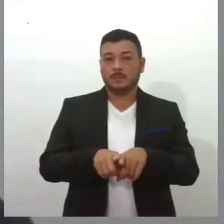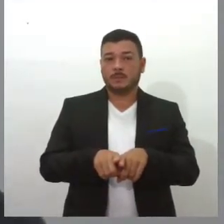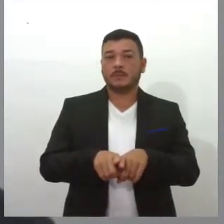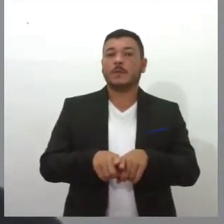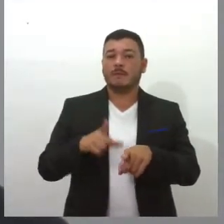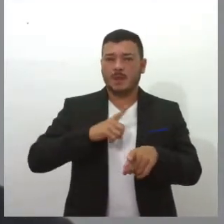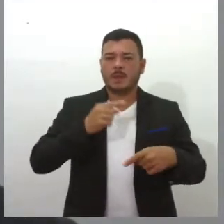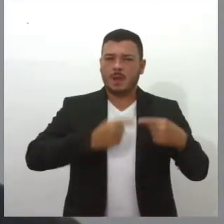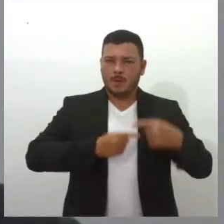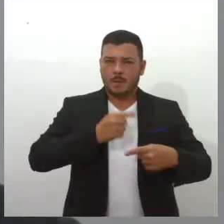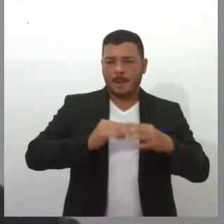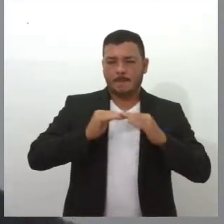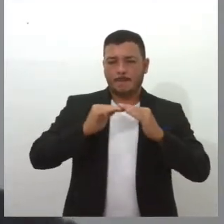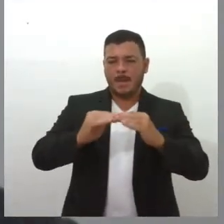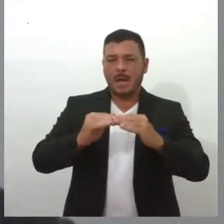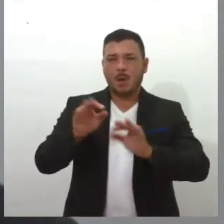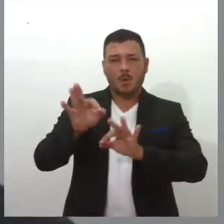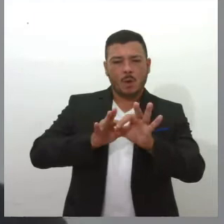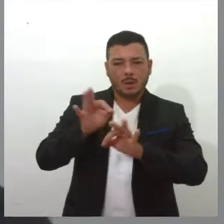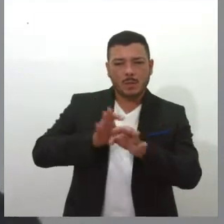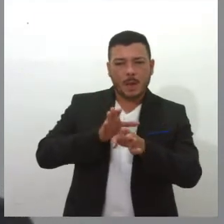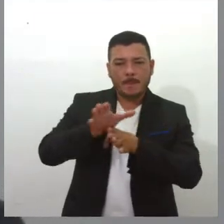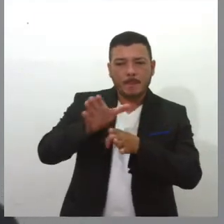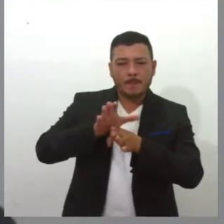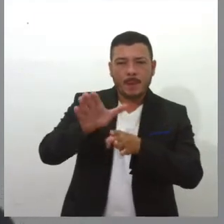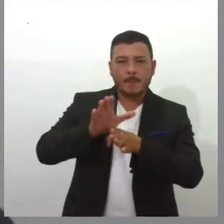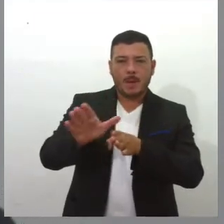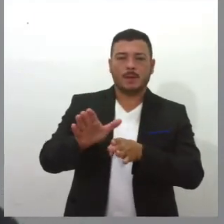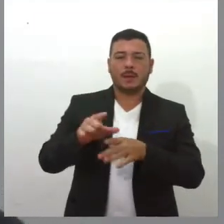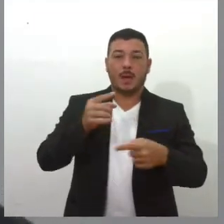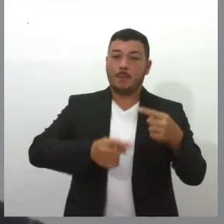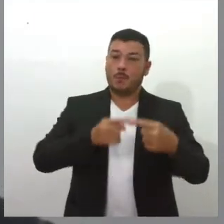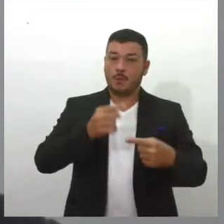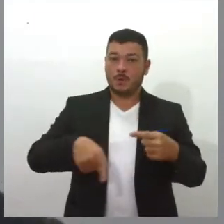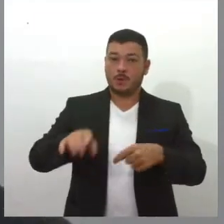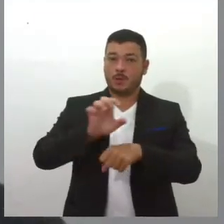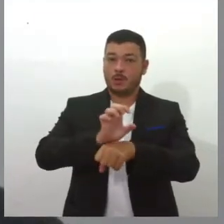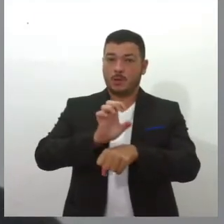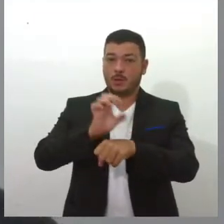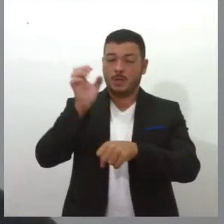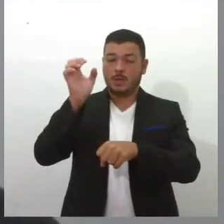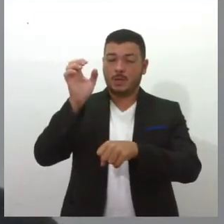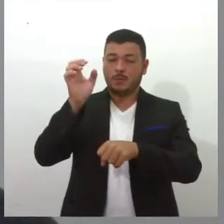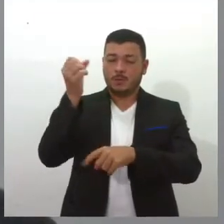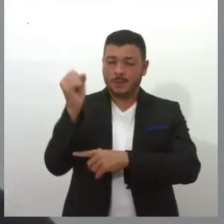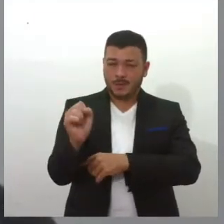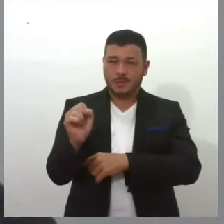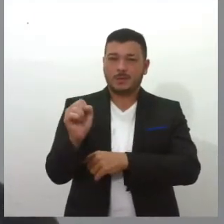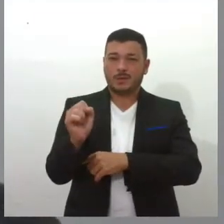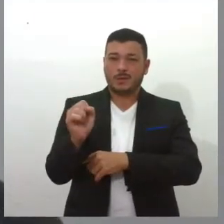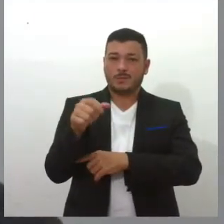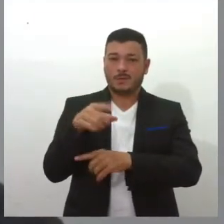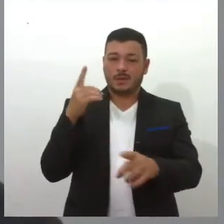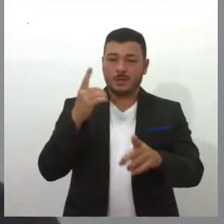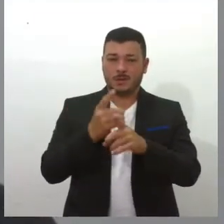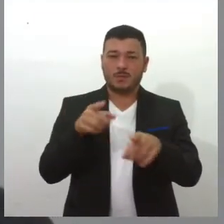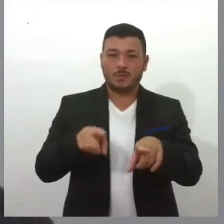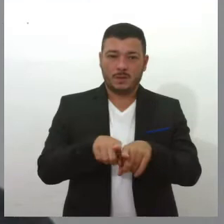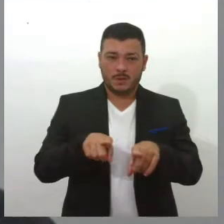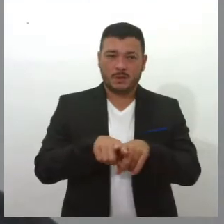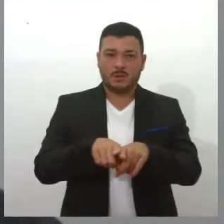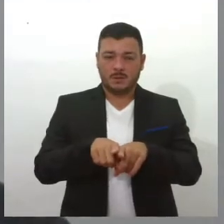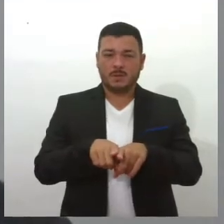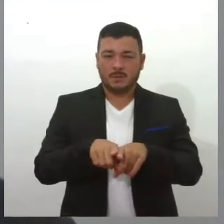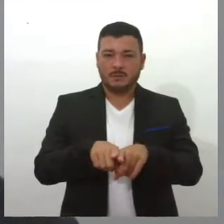sim, balizar, orientar a política que o Estado de Sergipe e esse encontro é preparatório para um